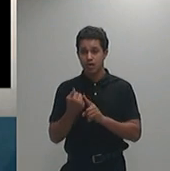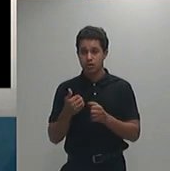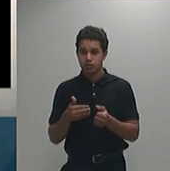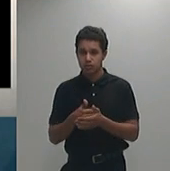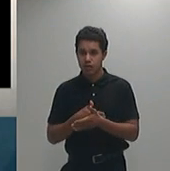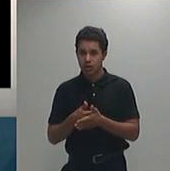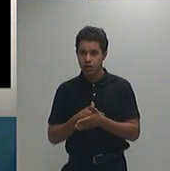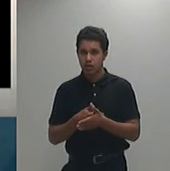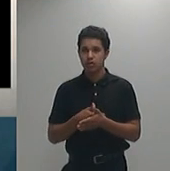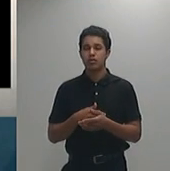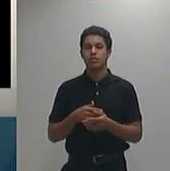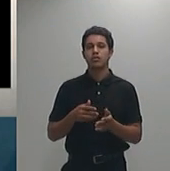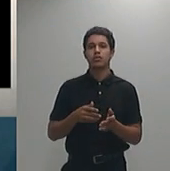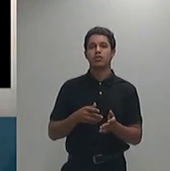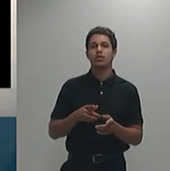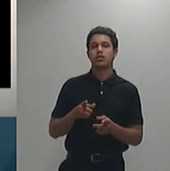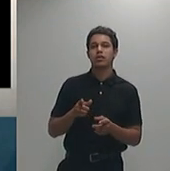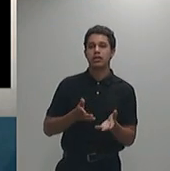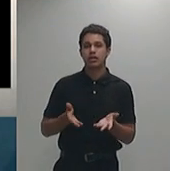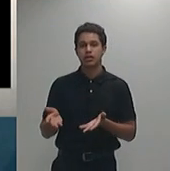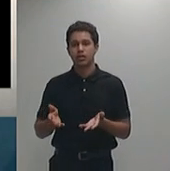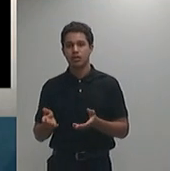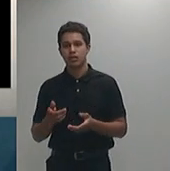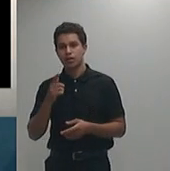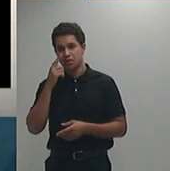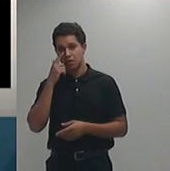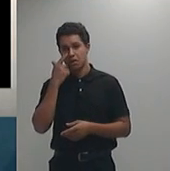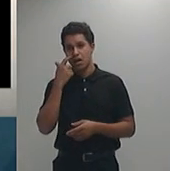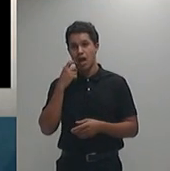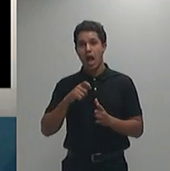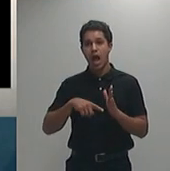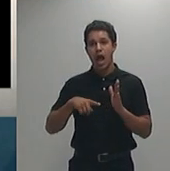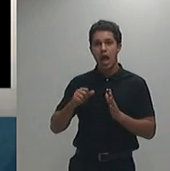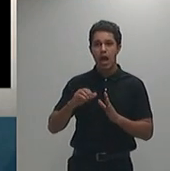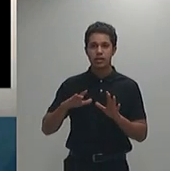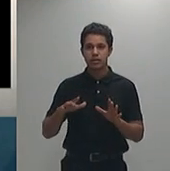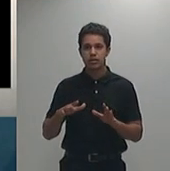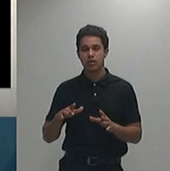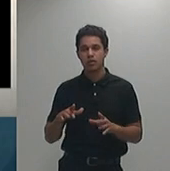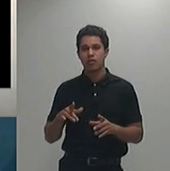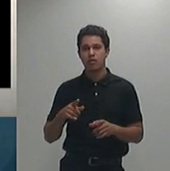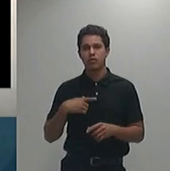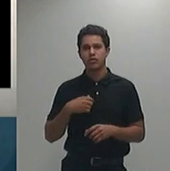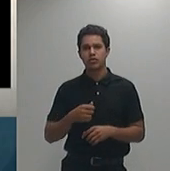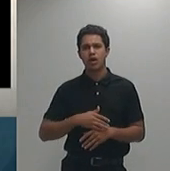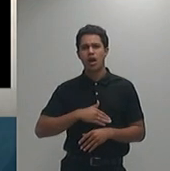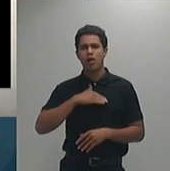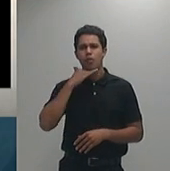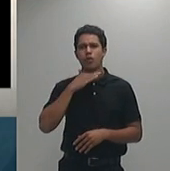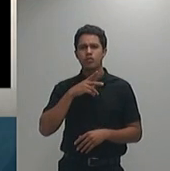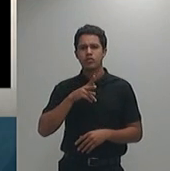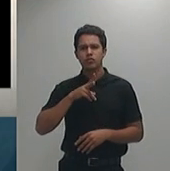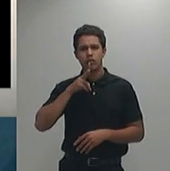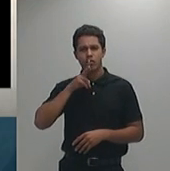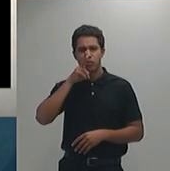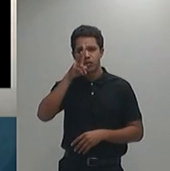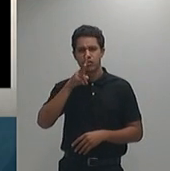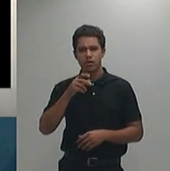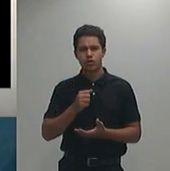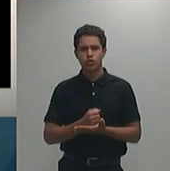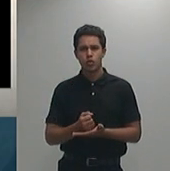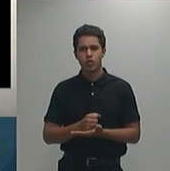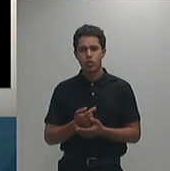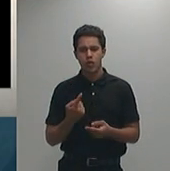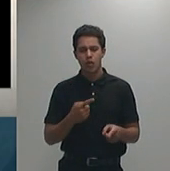da possibilidade de acionistas mover em ação de abuso de poder de controle contra o acionista controlador